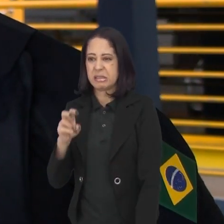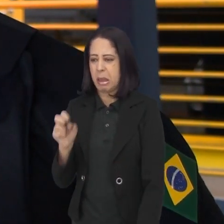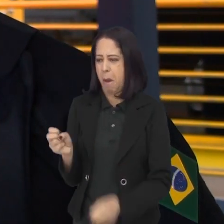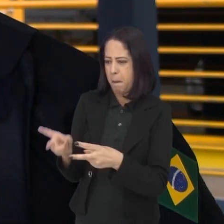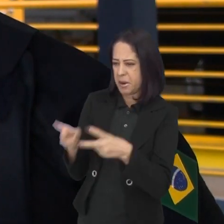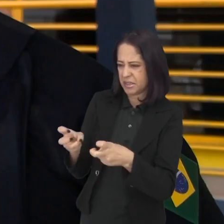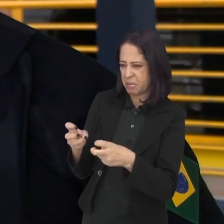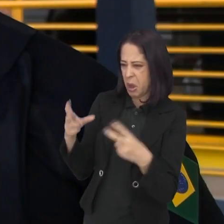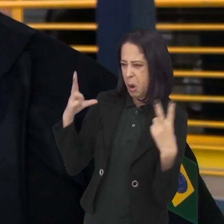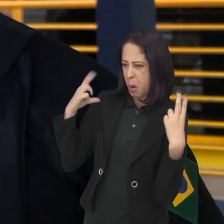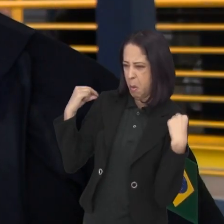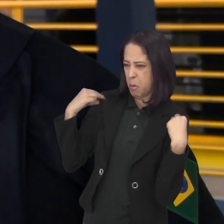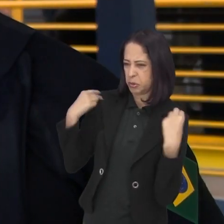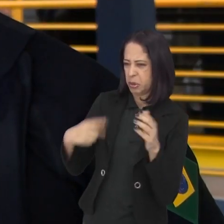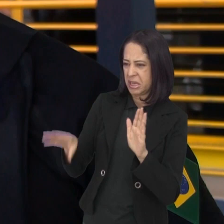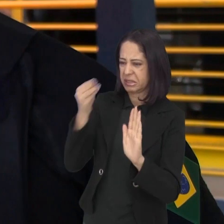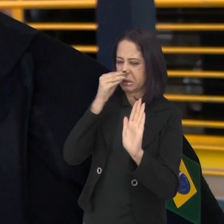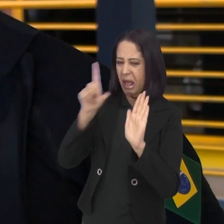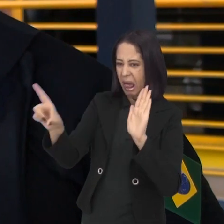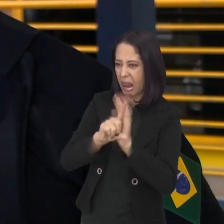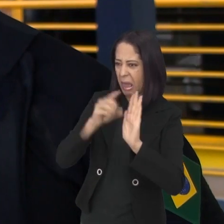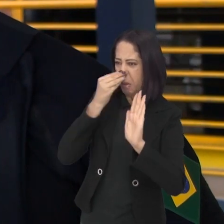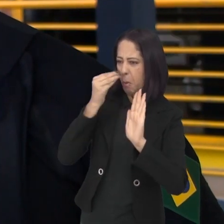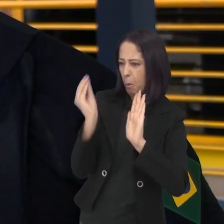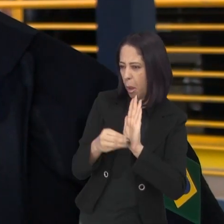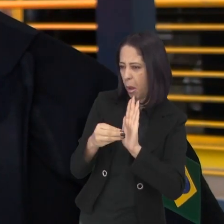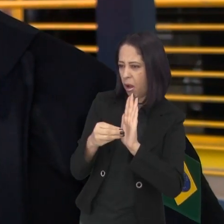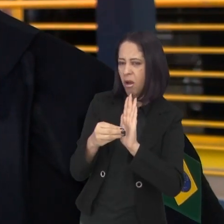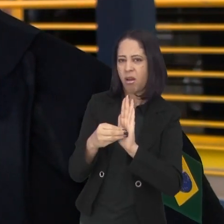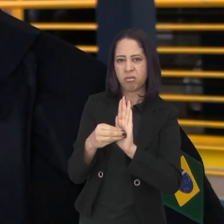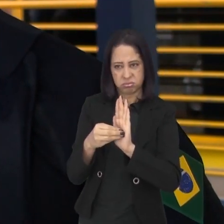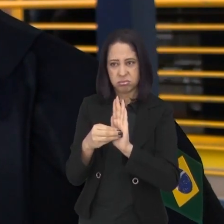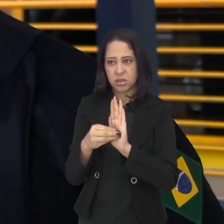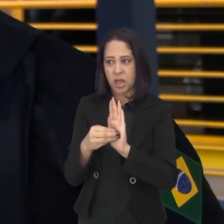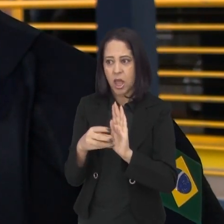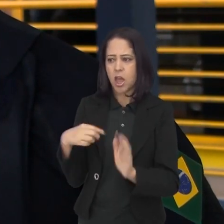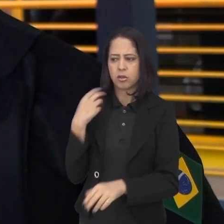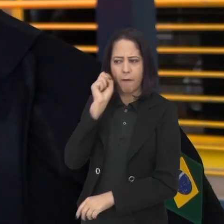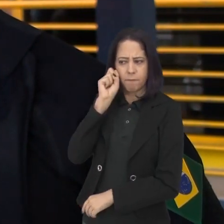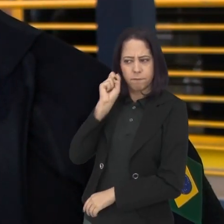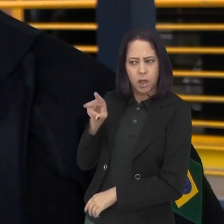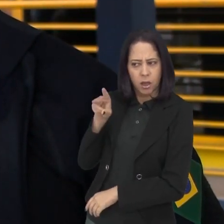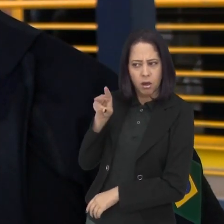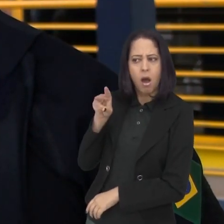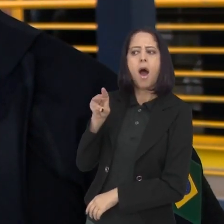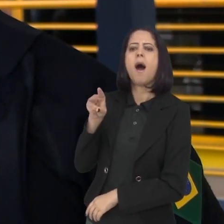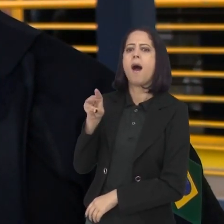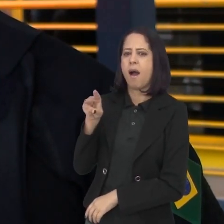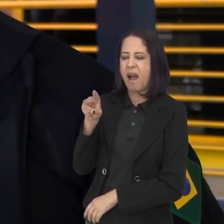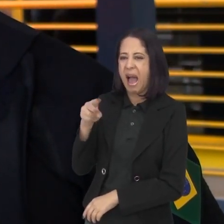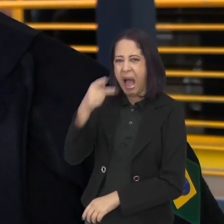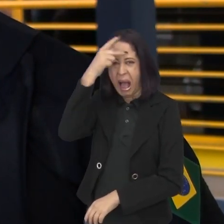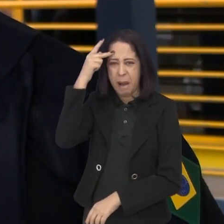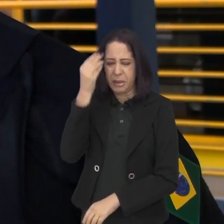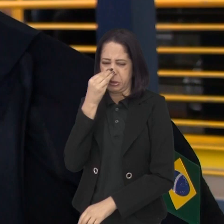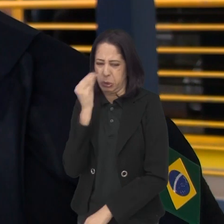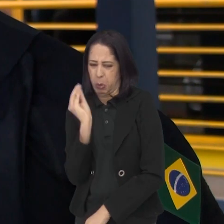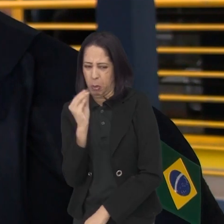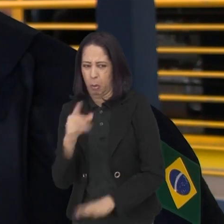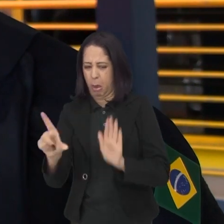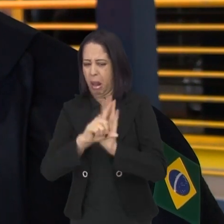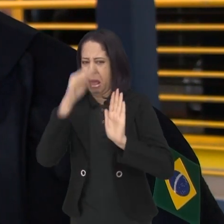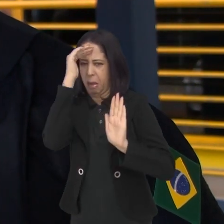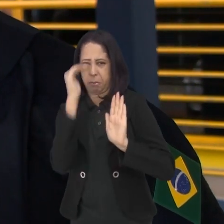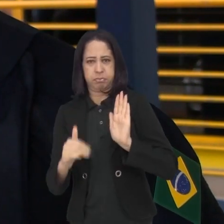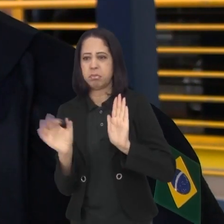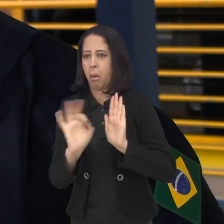próprias viaturas. Quando nós verificamos que o motorista, numa situação dessa, a PRF em atendimento, a concessionária em atendimento, a PRF estando presente, estando